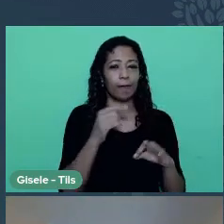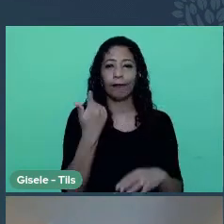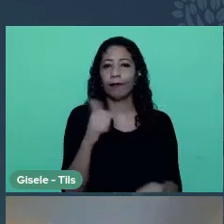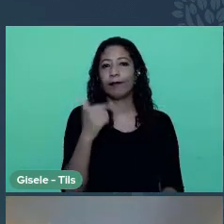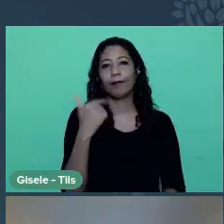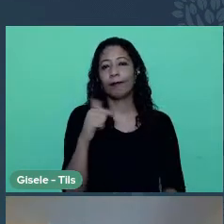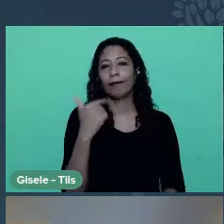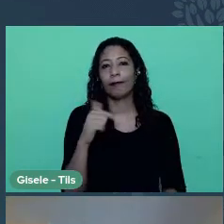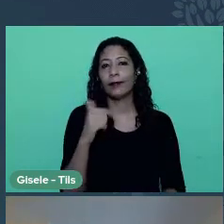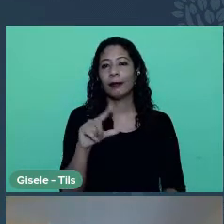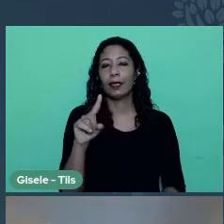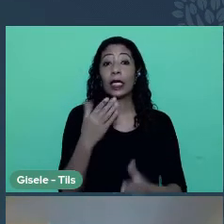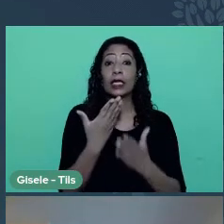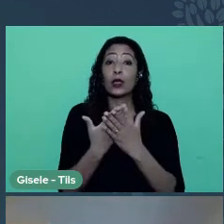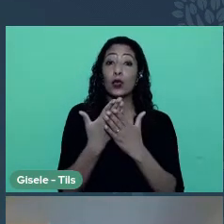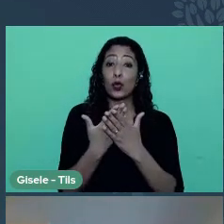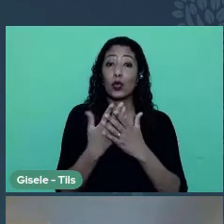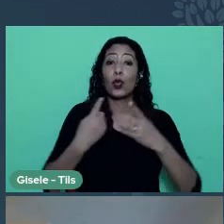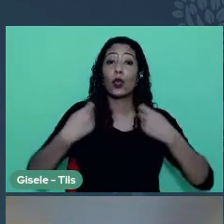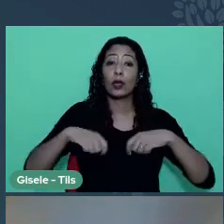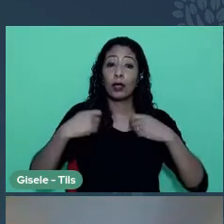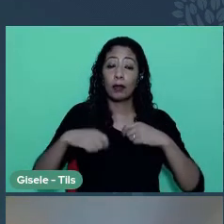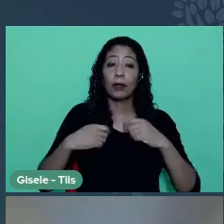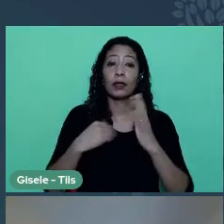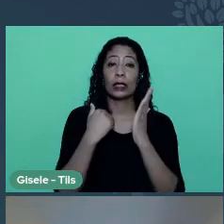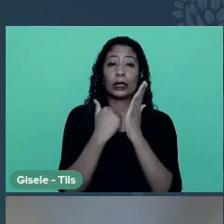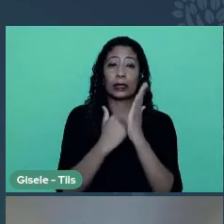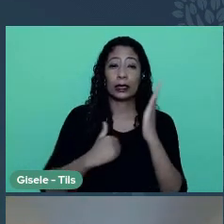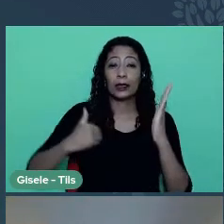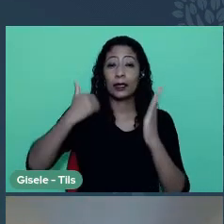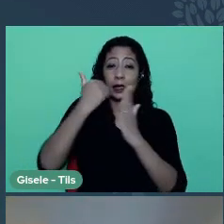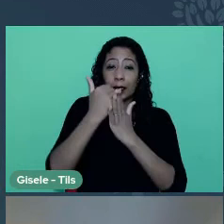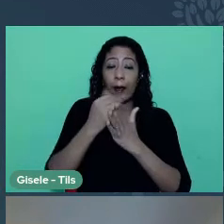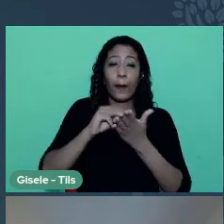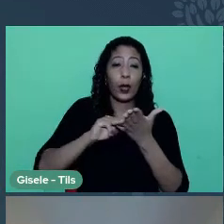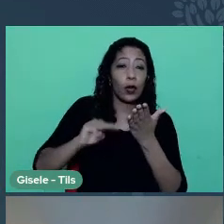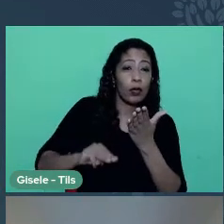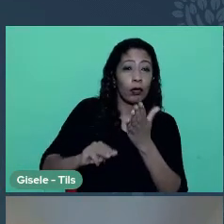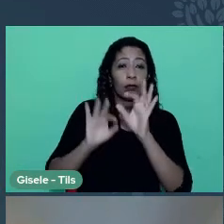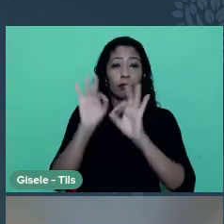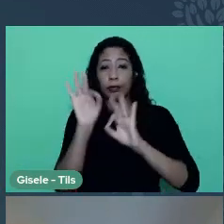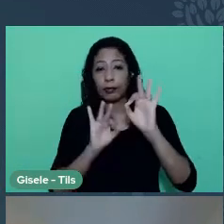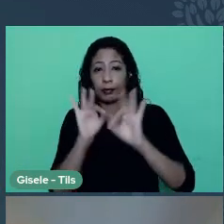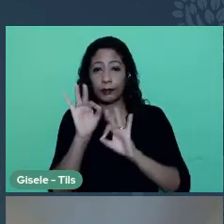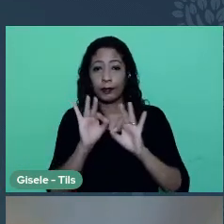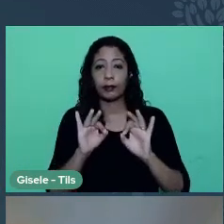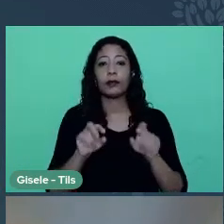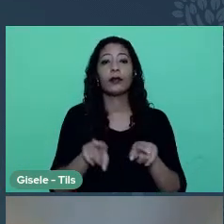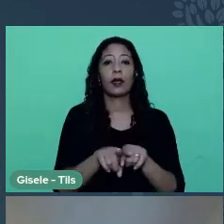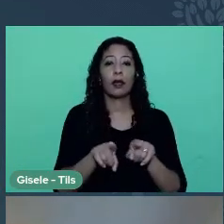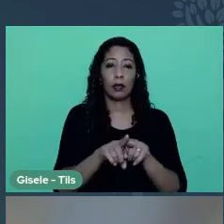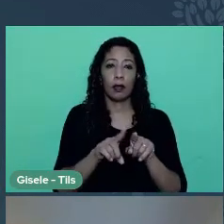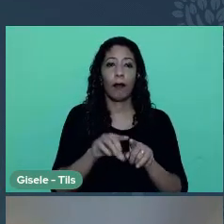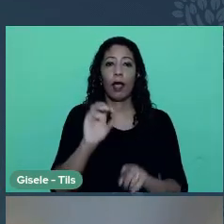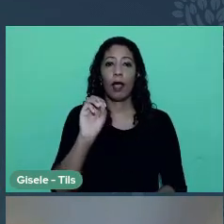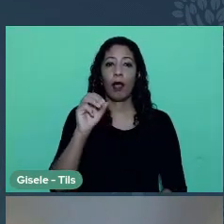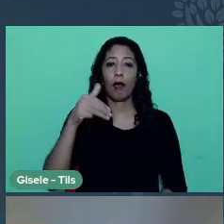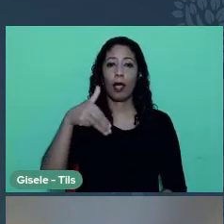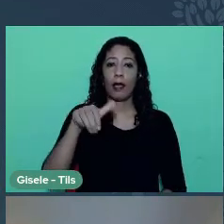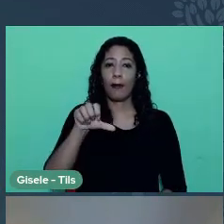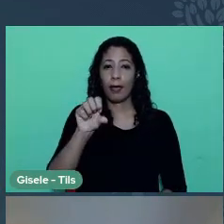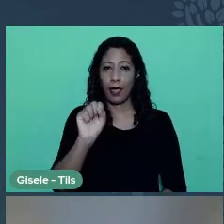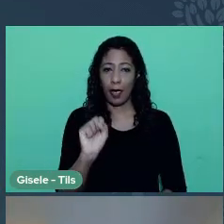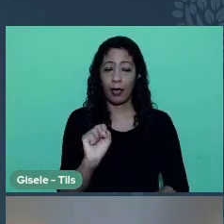que precisariam de um design um pouco melhor. Então, além disso, a Organização Mundial de Saúde entende que a cirurgia não